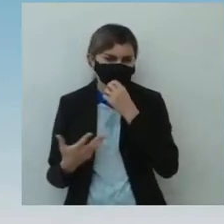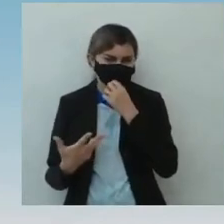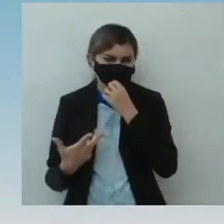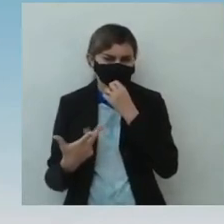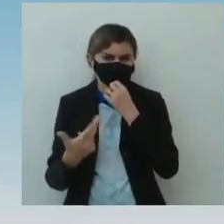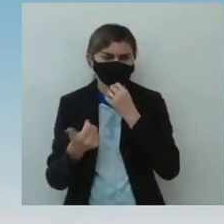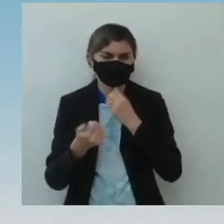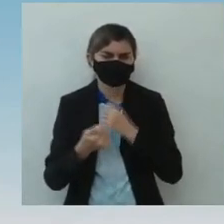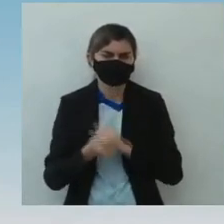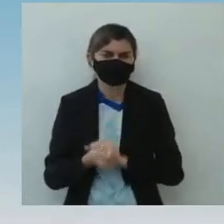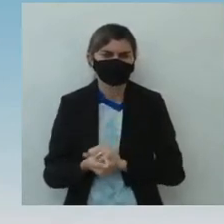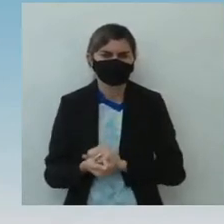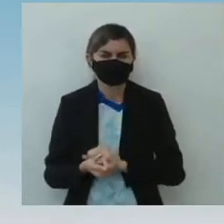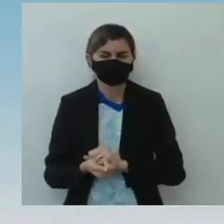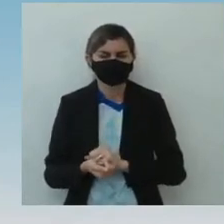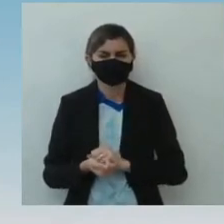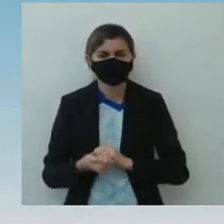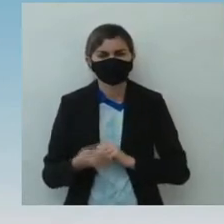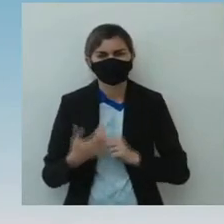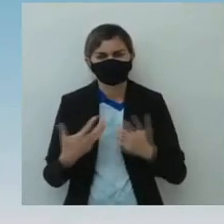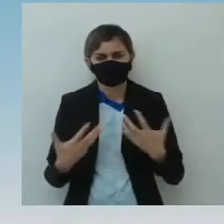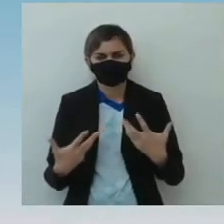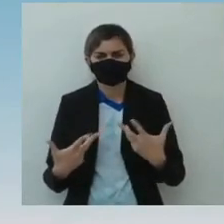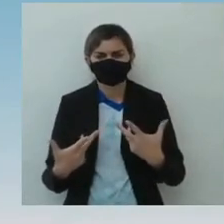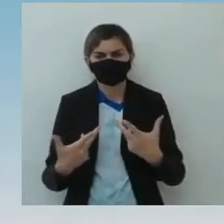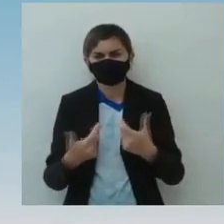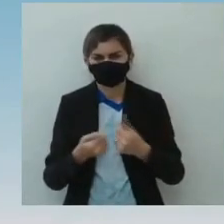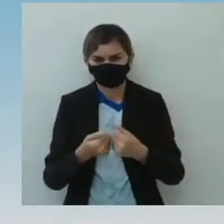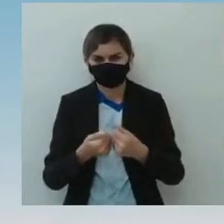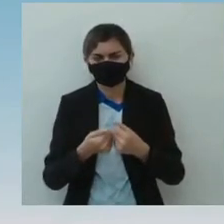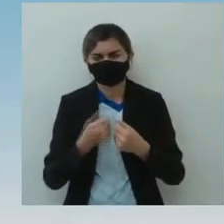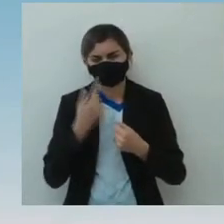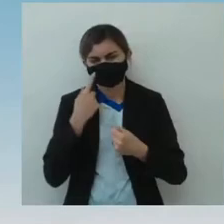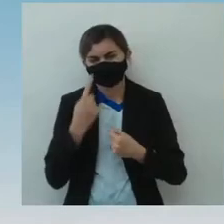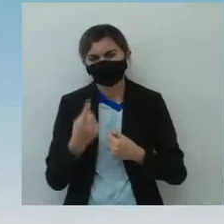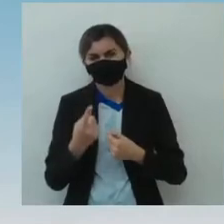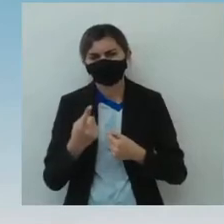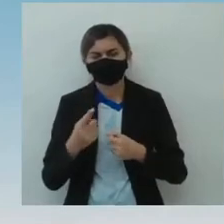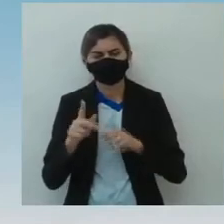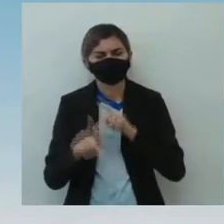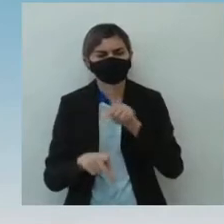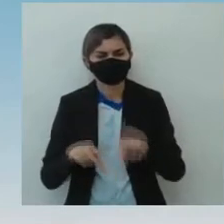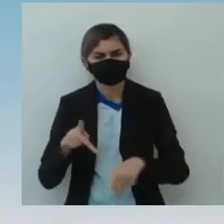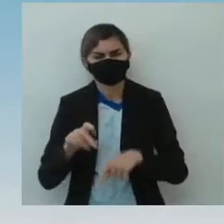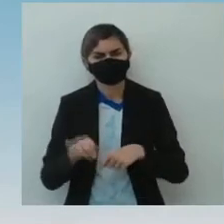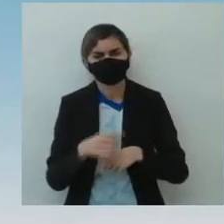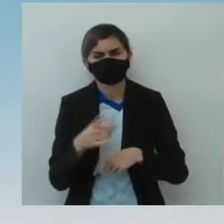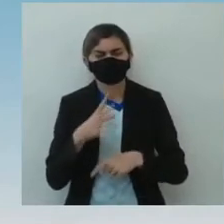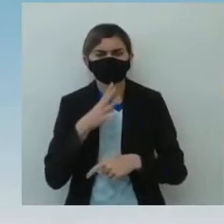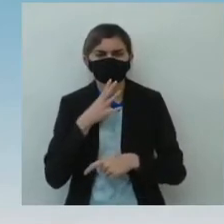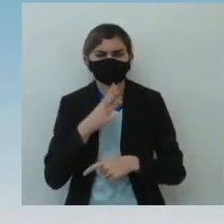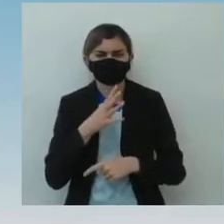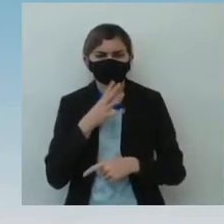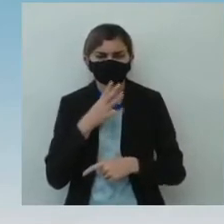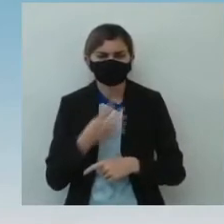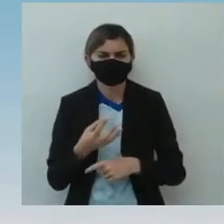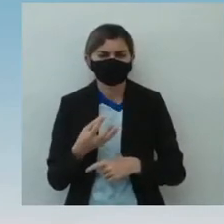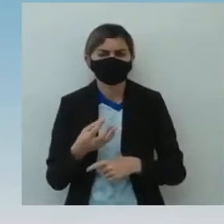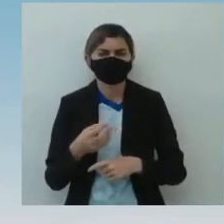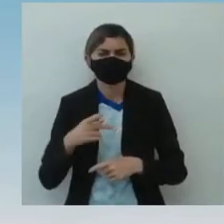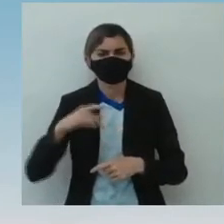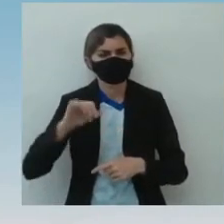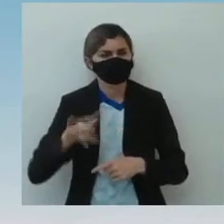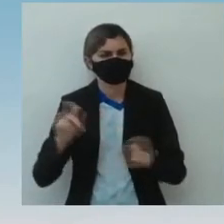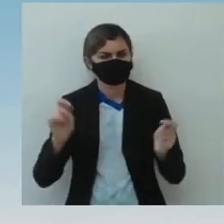Swayze speeds make perto e respeite mesmo os políticos são conhecidos não é